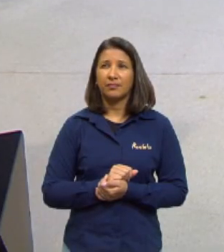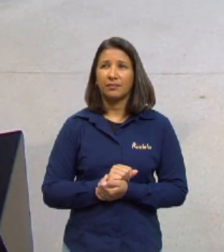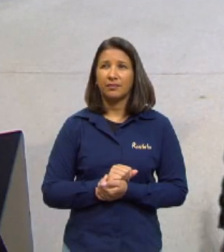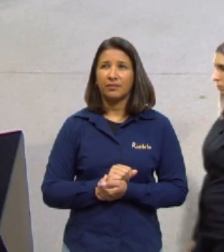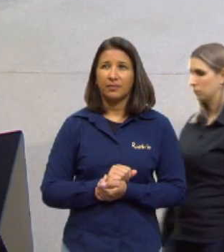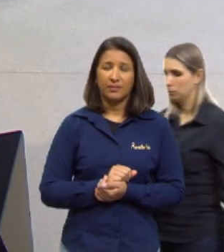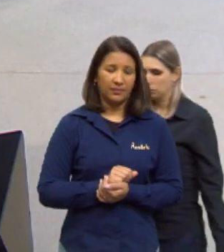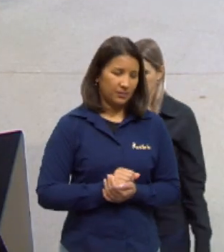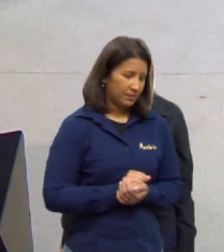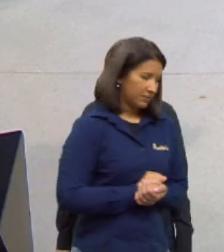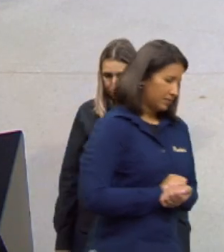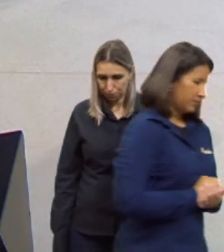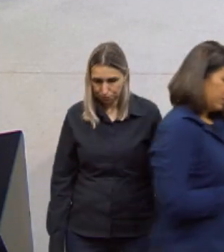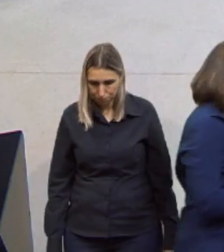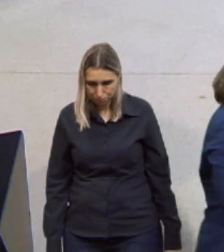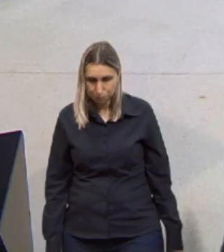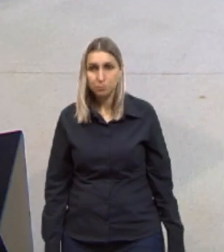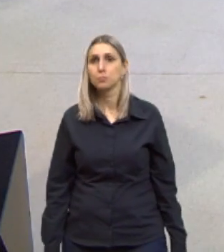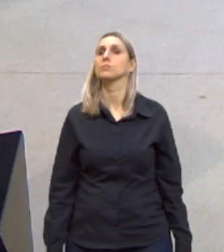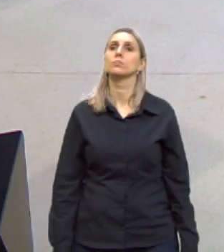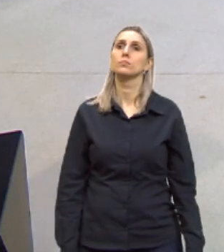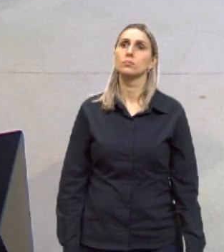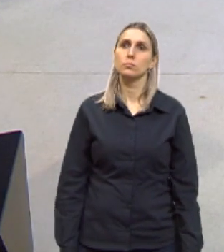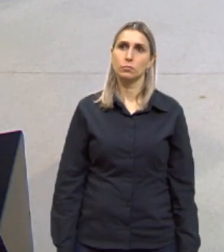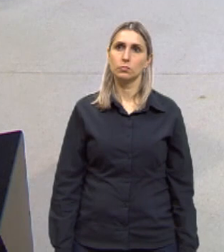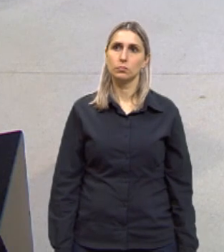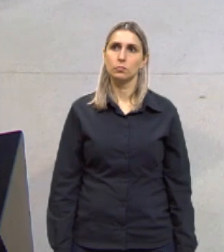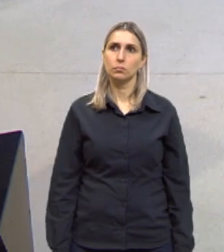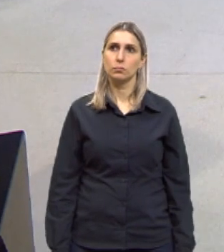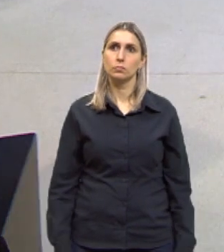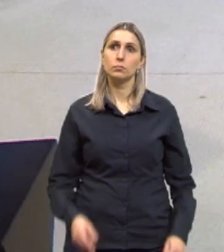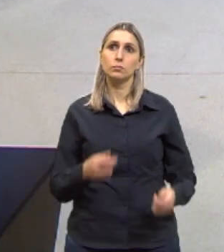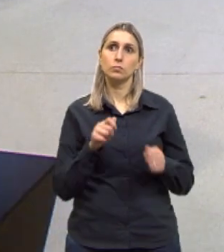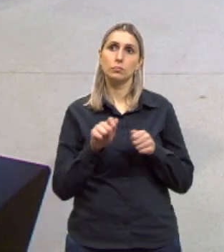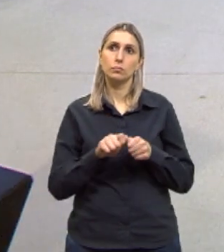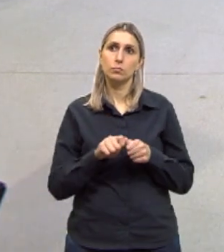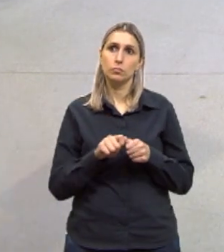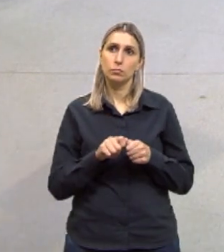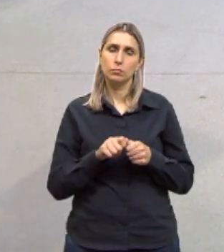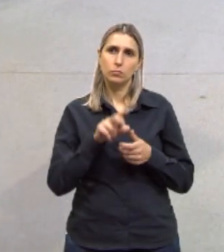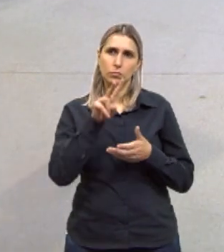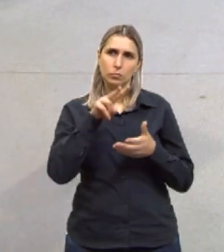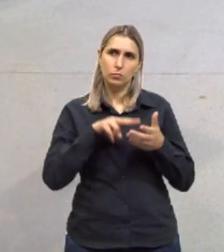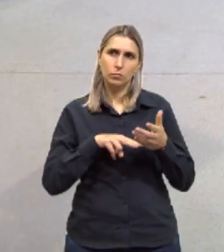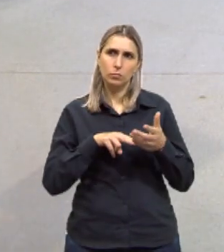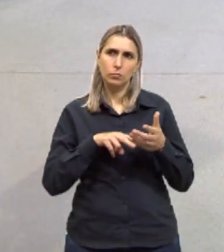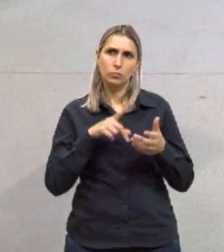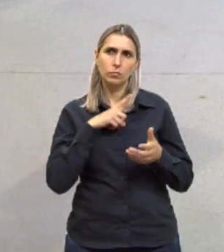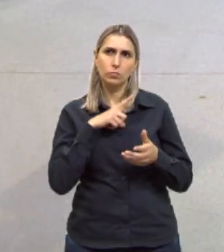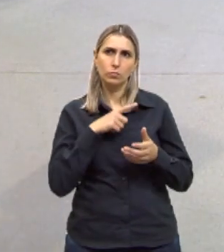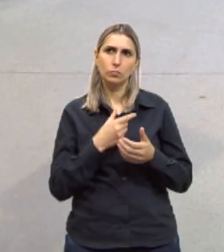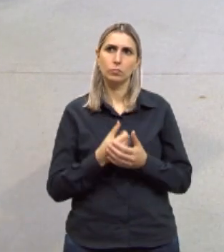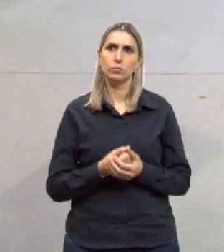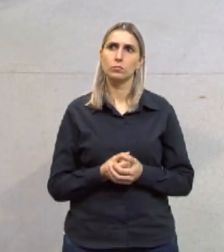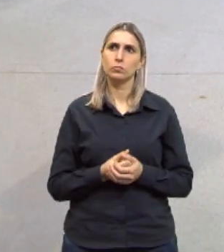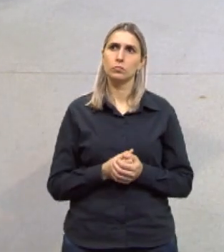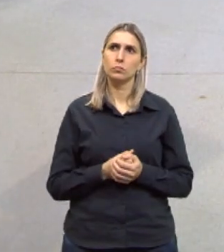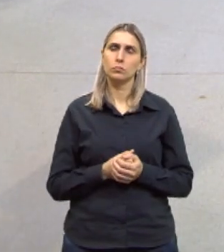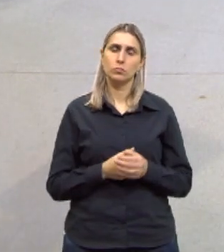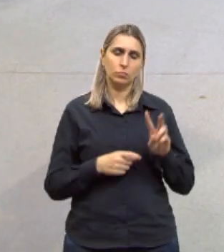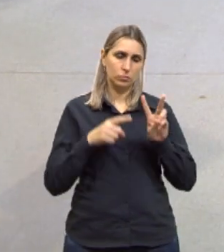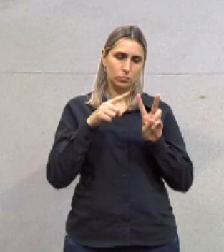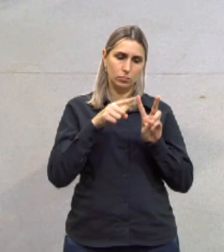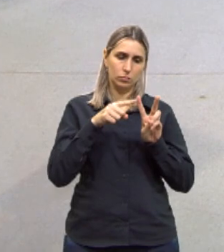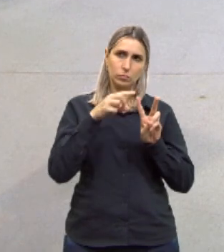vamos para o quadro de novo. Ó, e vamos verificar o que nós temos.